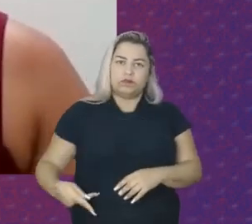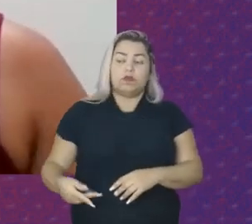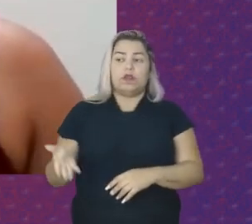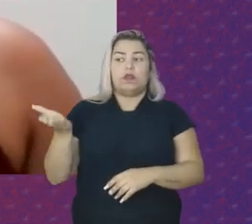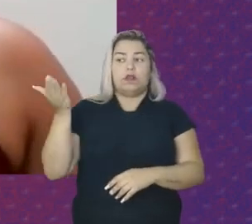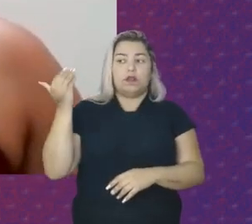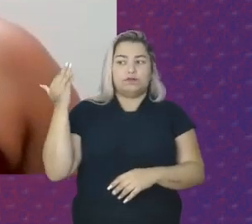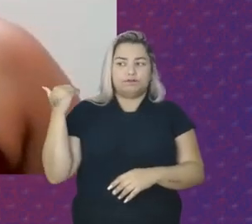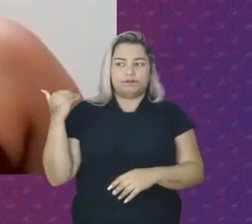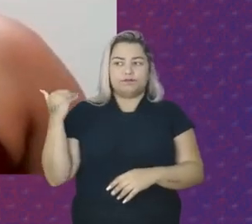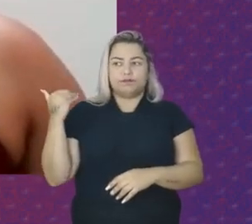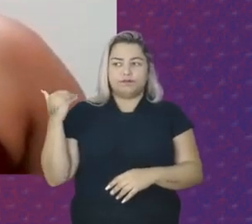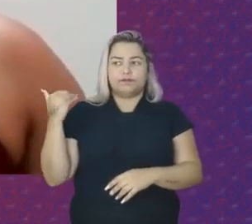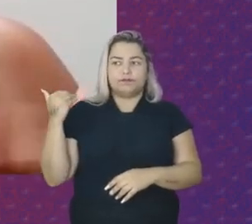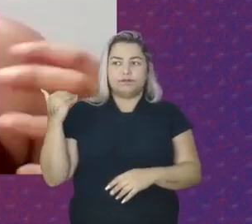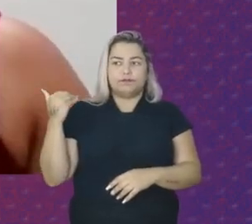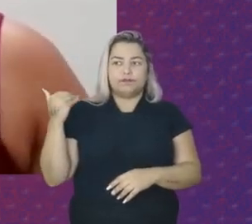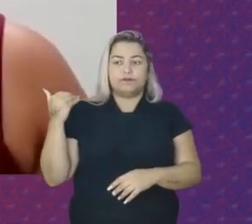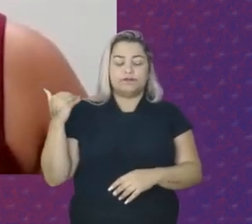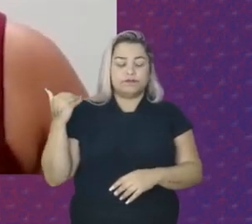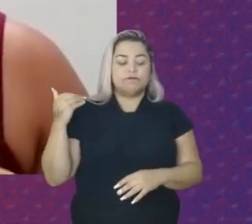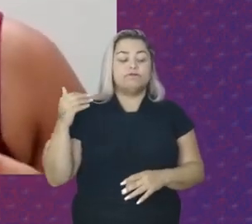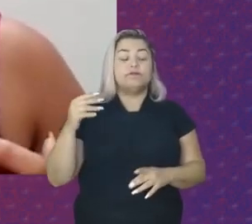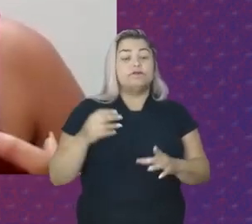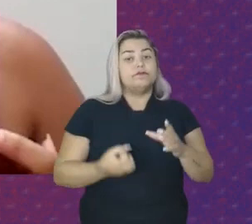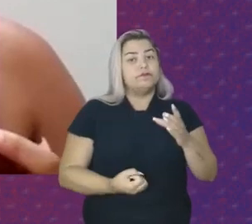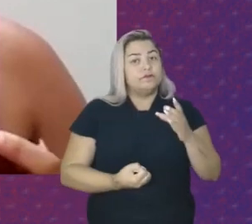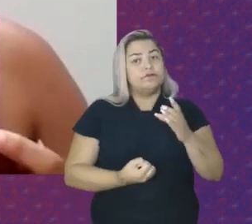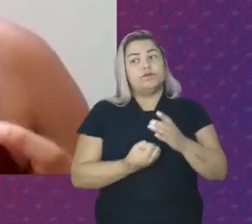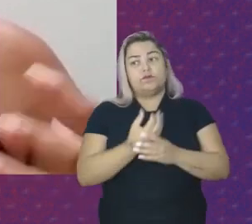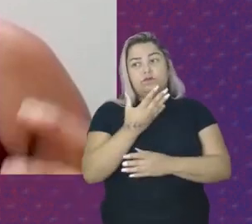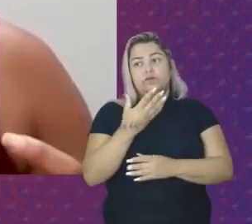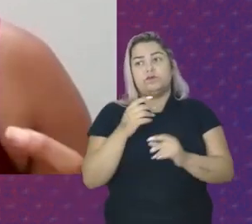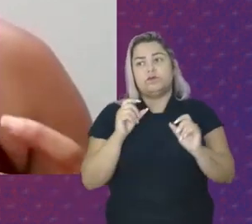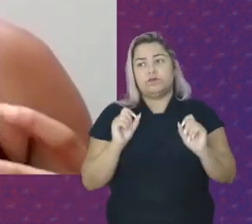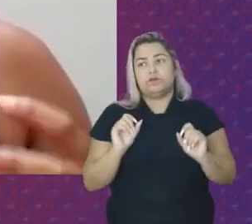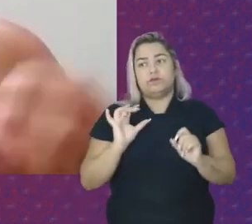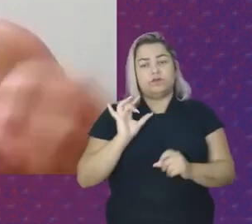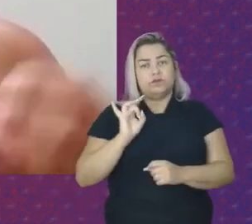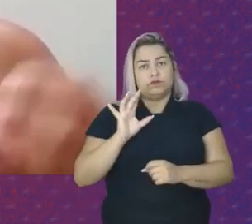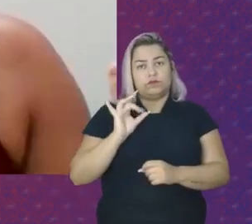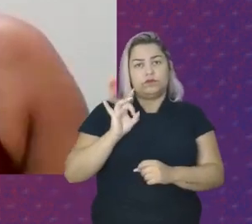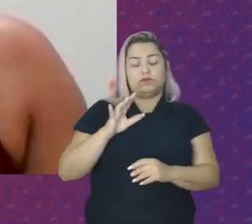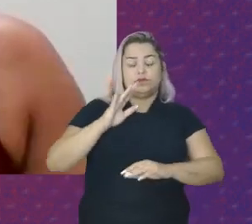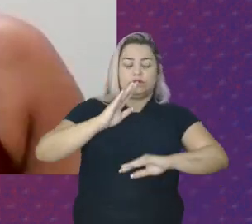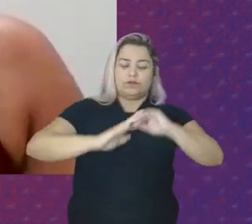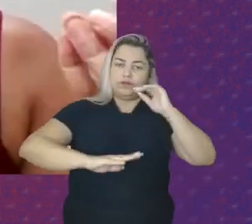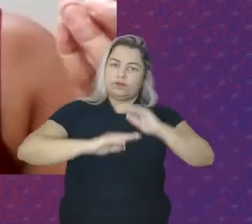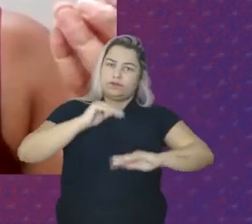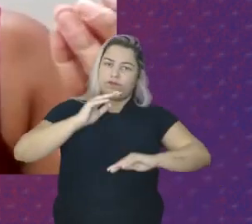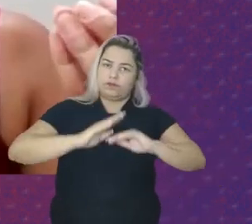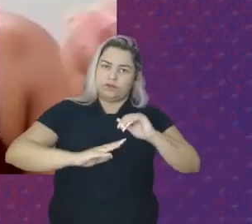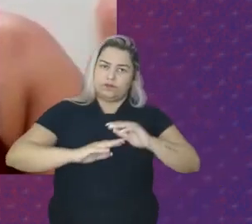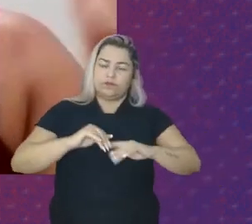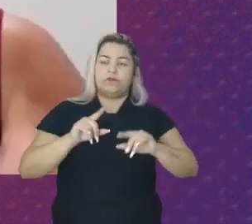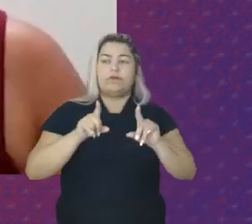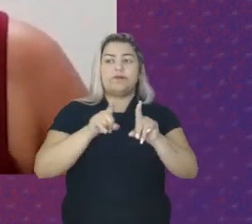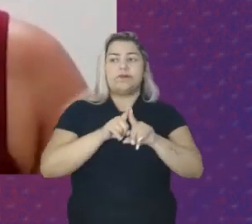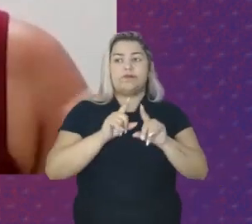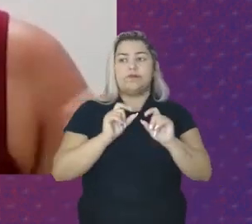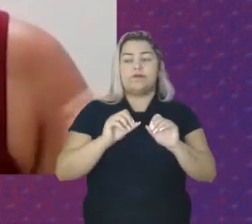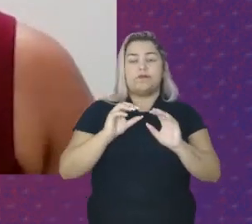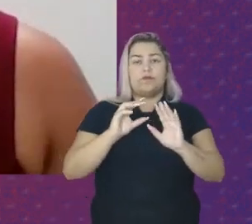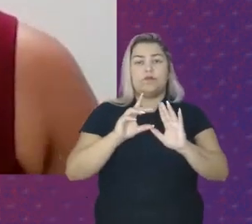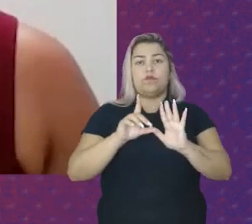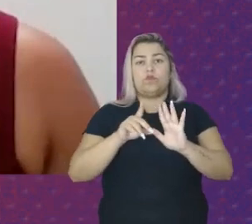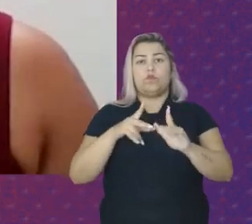época, né? Isso acaba criando, não só na prática, né, por conta do